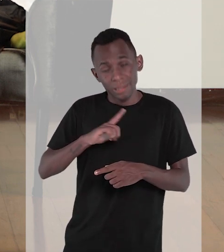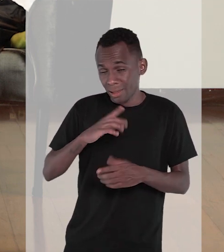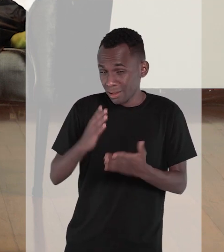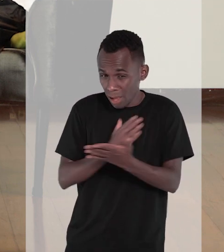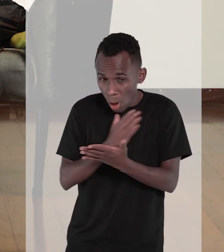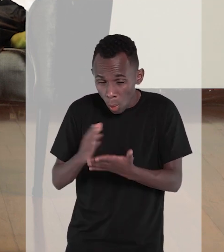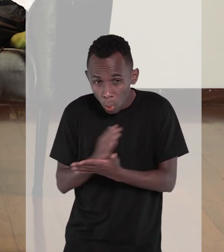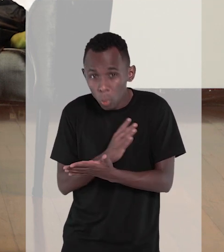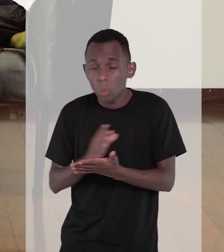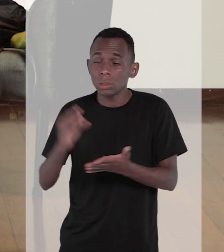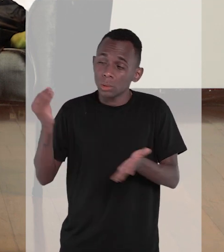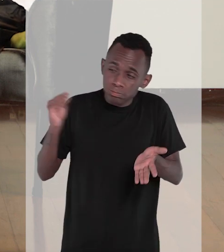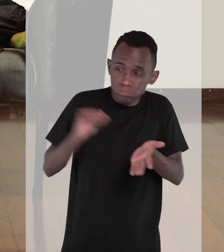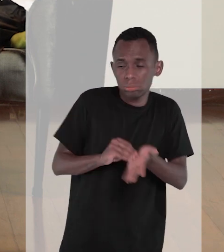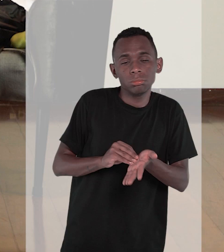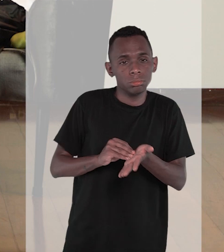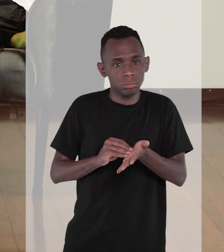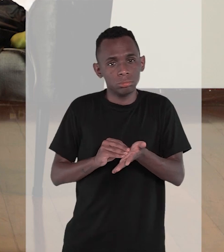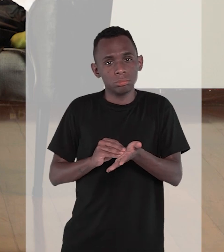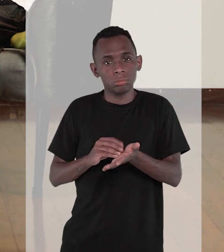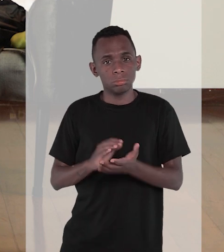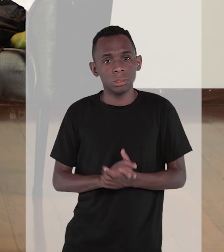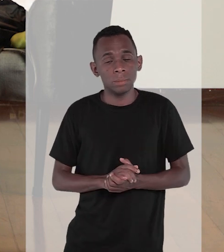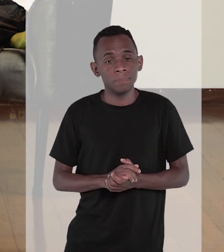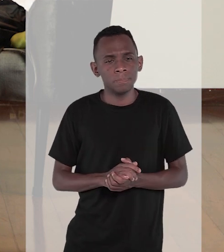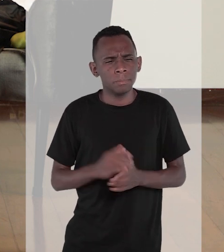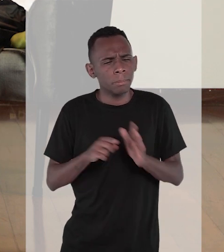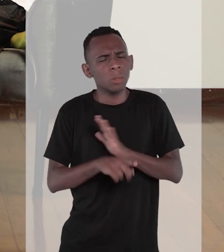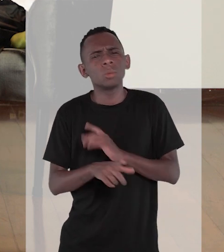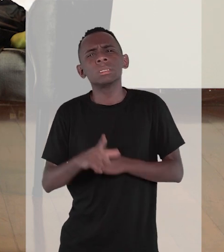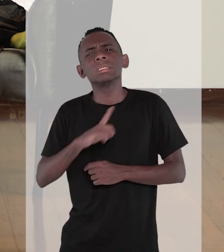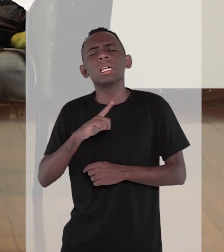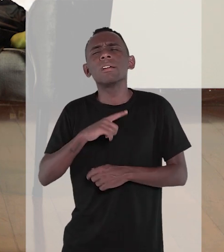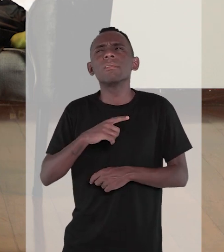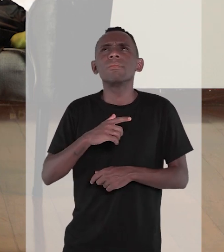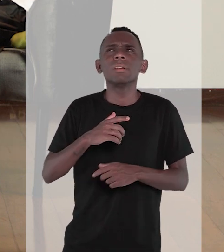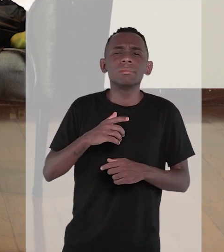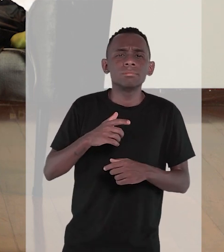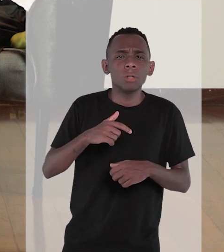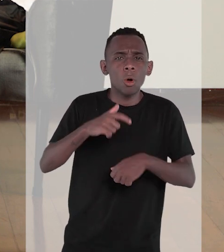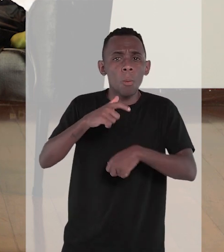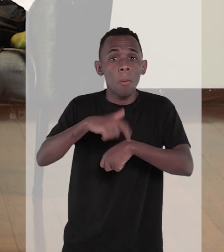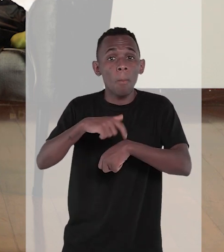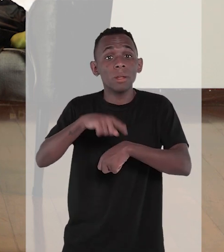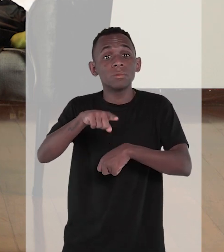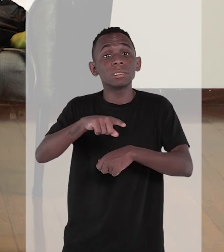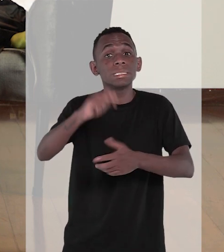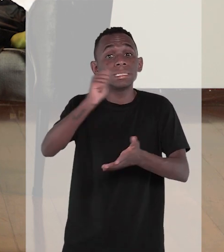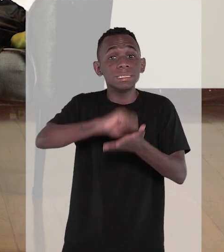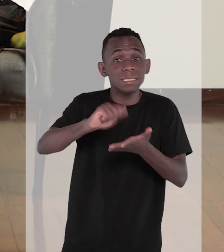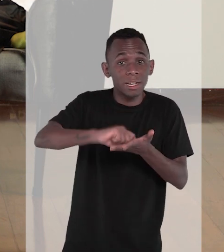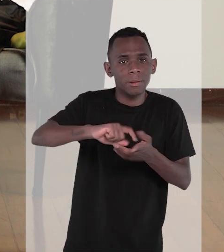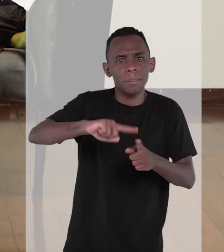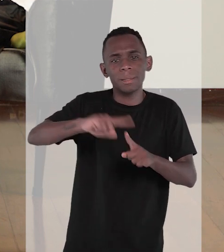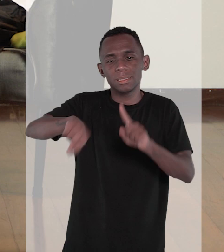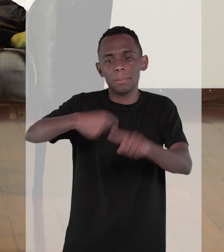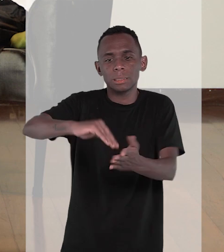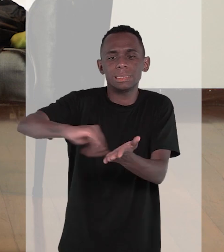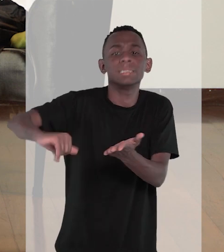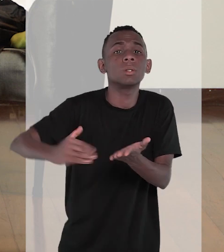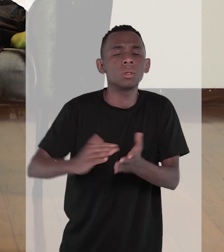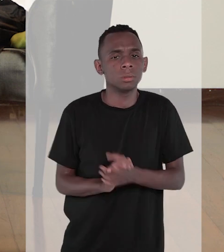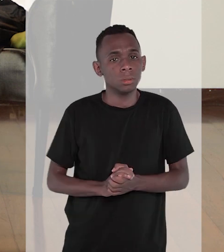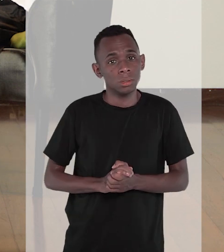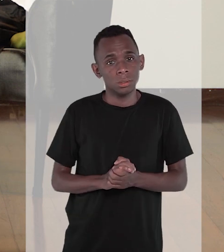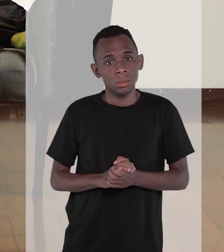são as experiências, sim, digamos assim, de vida, né? Sim. Teve algum momento que você escreveu e depois tirou? Um monte,